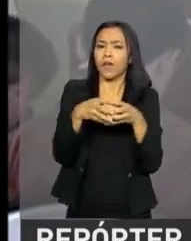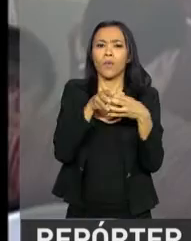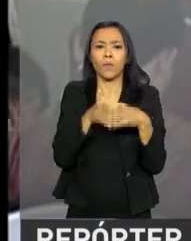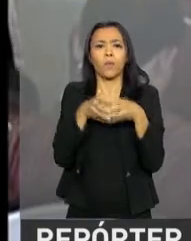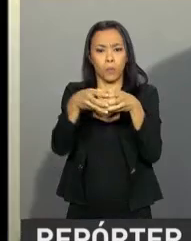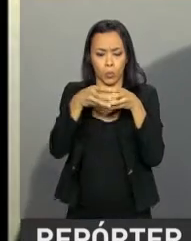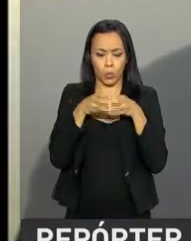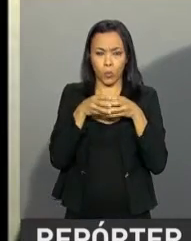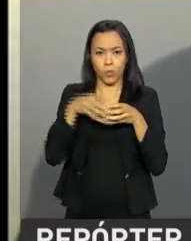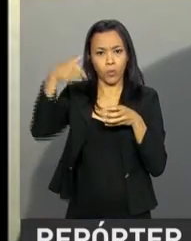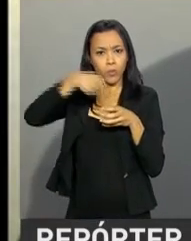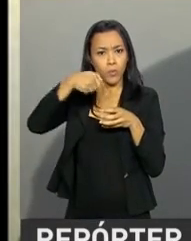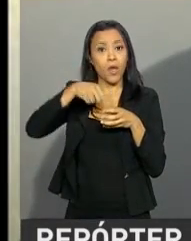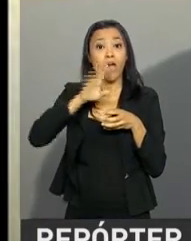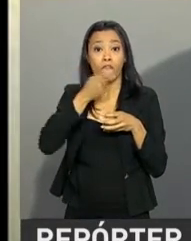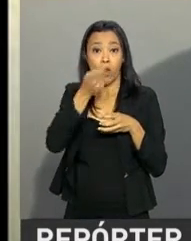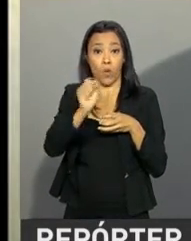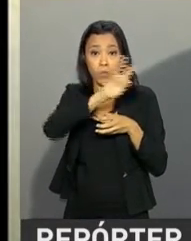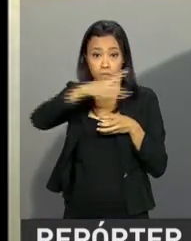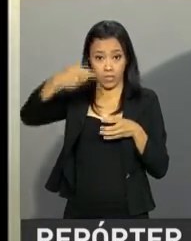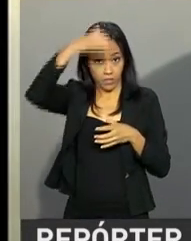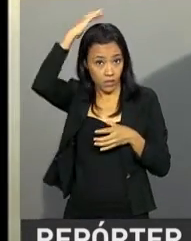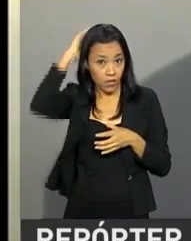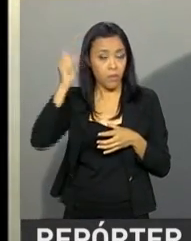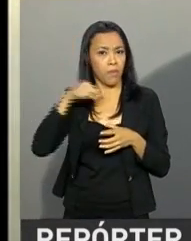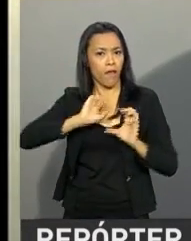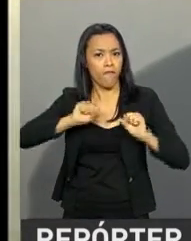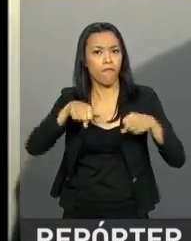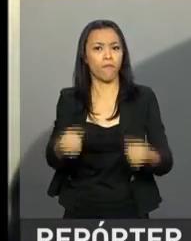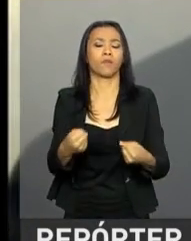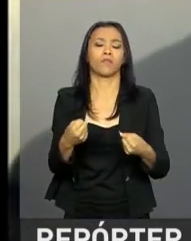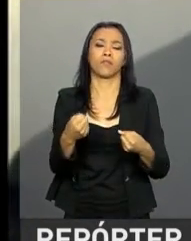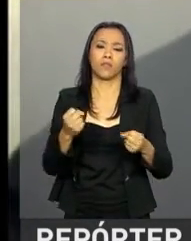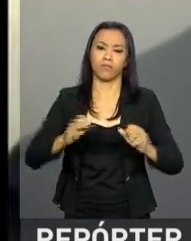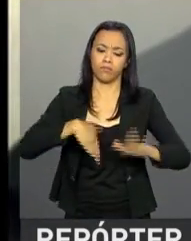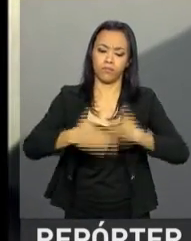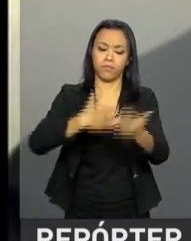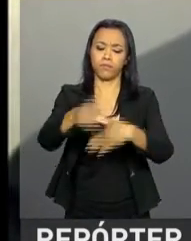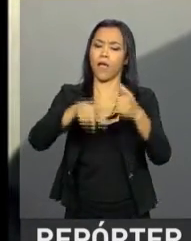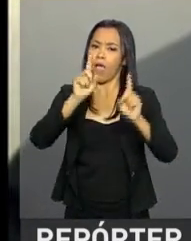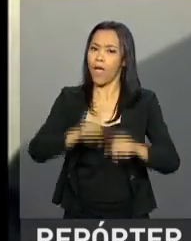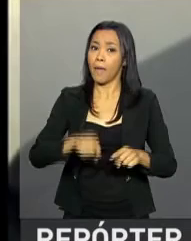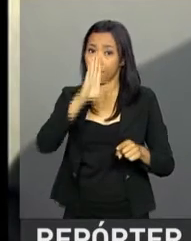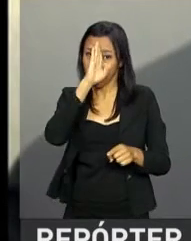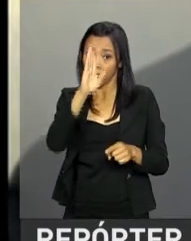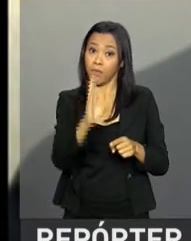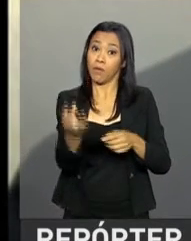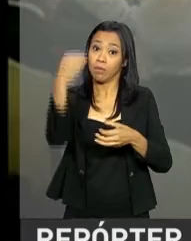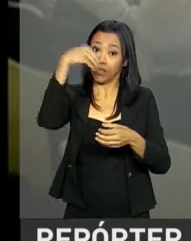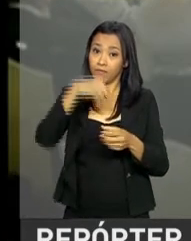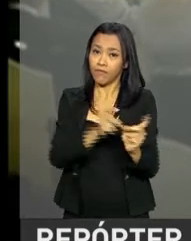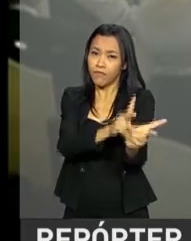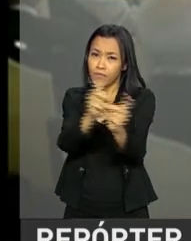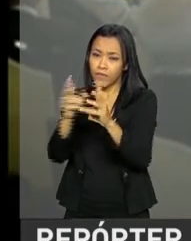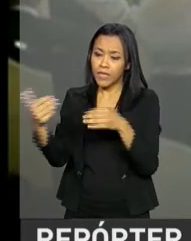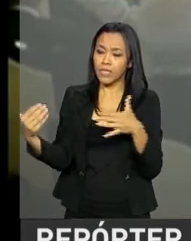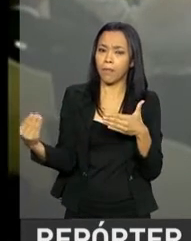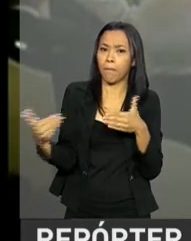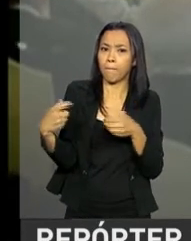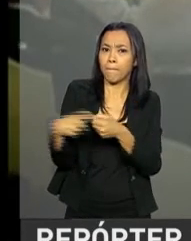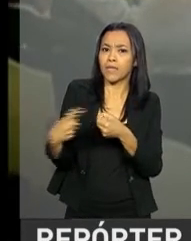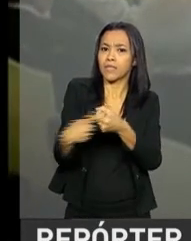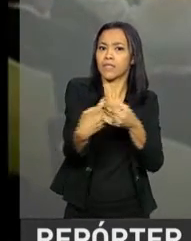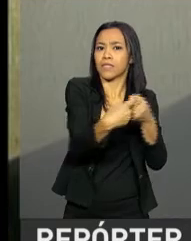como BIMSTEC, Michel Temer destacou que, para a retomada do crescimento, é fundamental a reinserção brasileira no comércio exterior com parceiros de